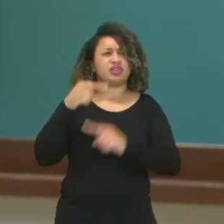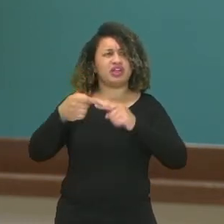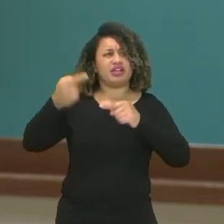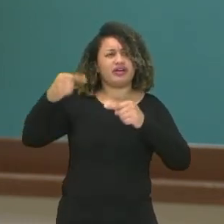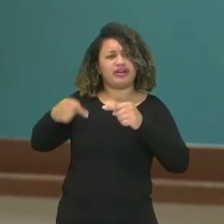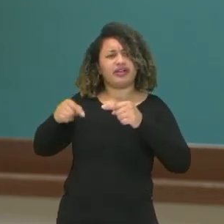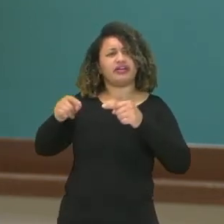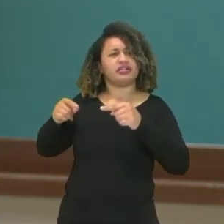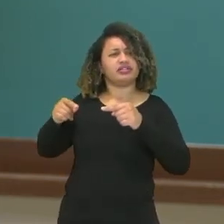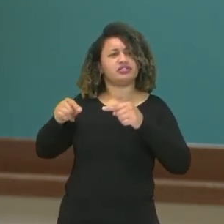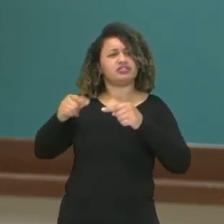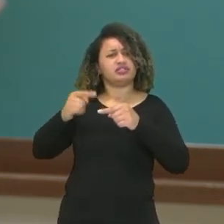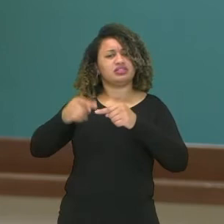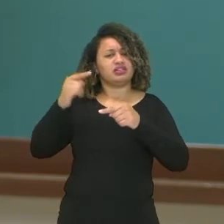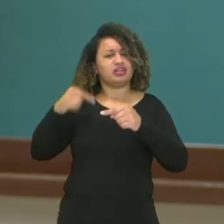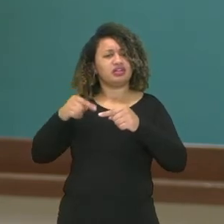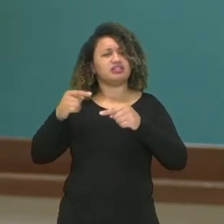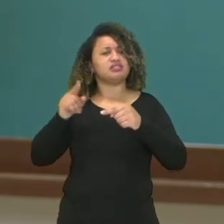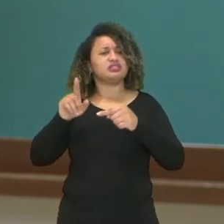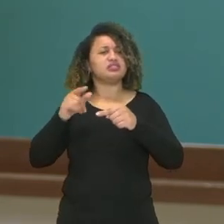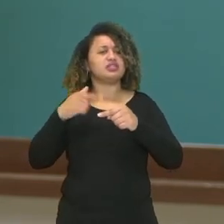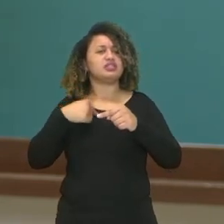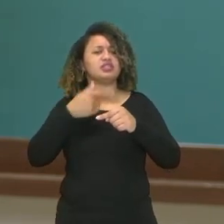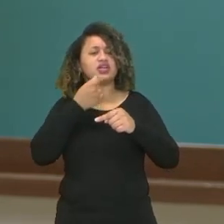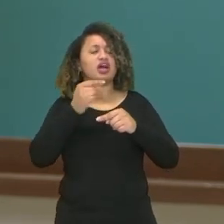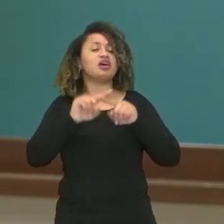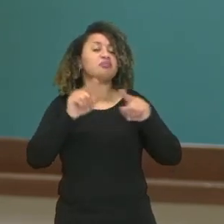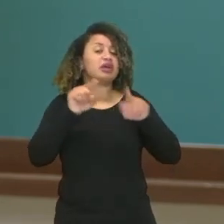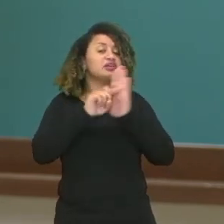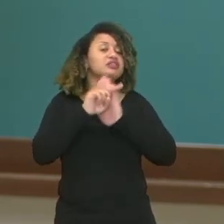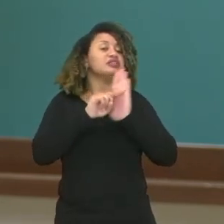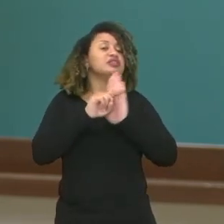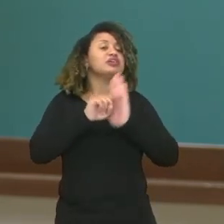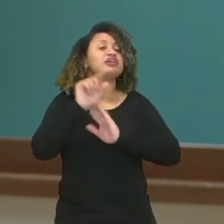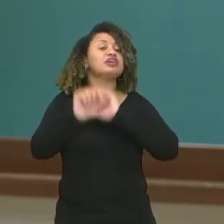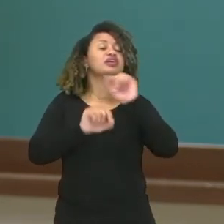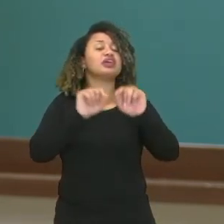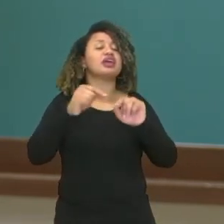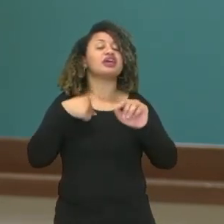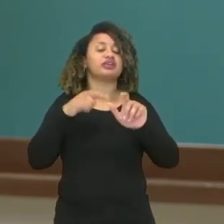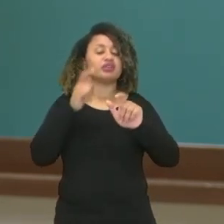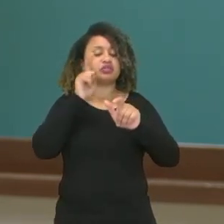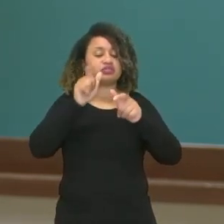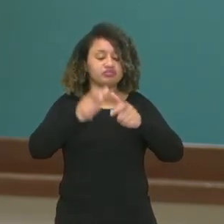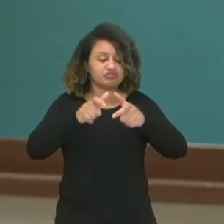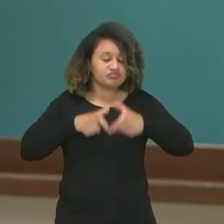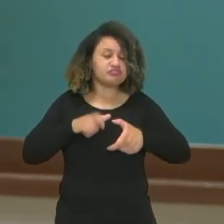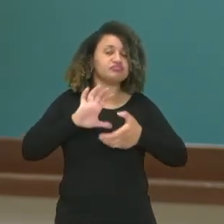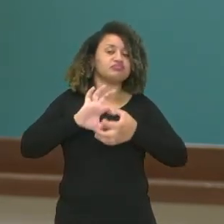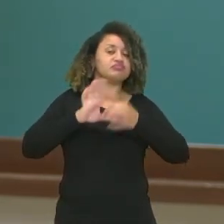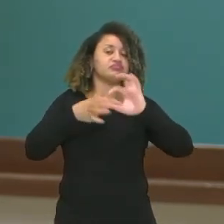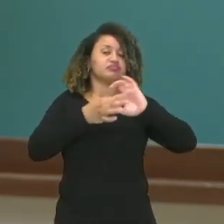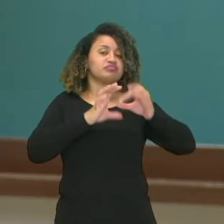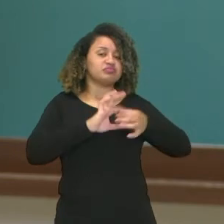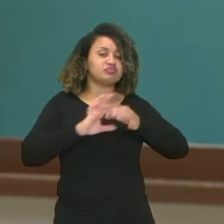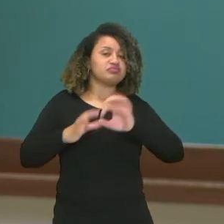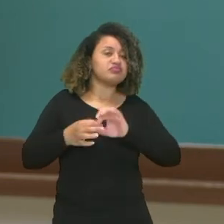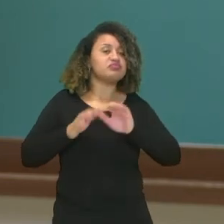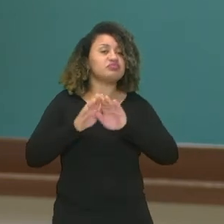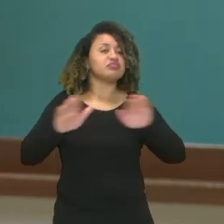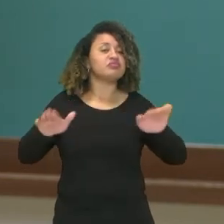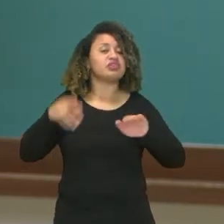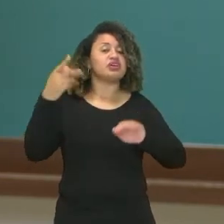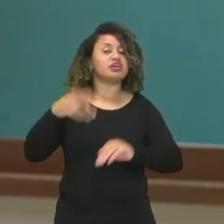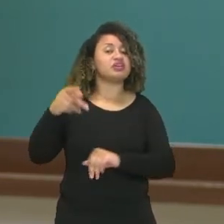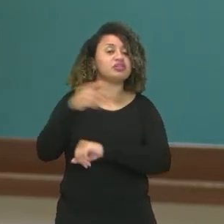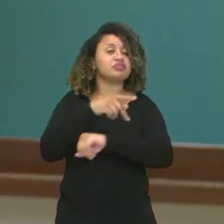a medalha dela foi anterior à dele, mas pesquisem aí quem que é essa medalhista aqui, que foi campeã mundial do solo para o